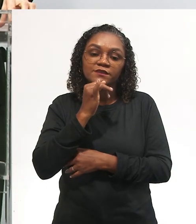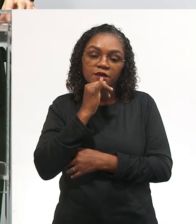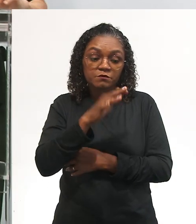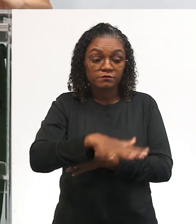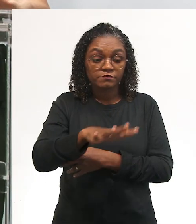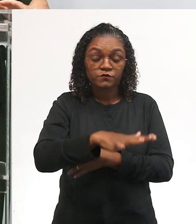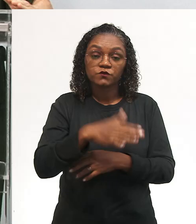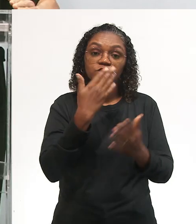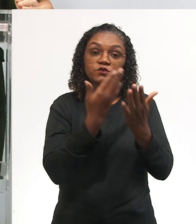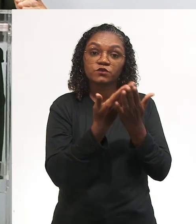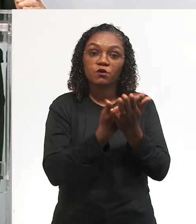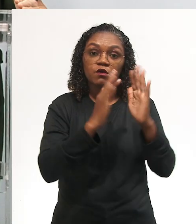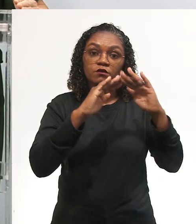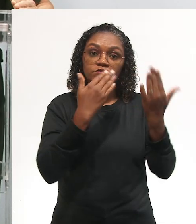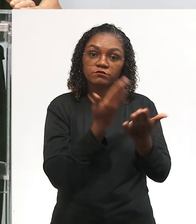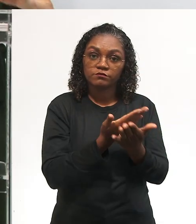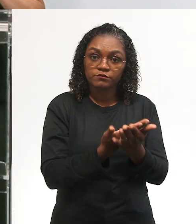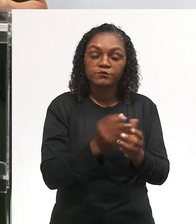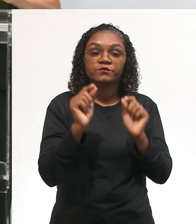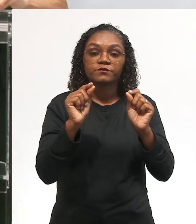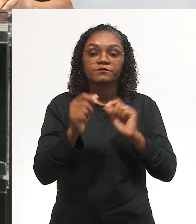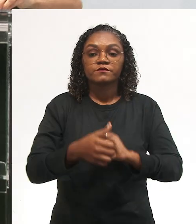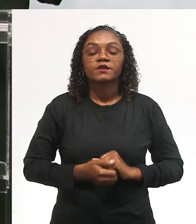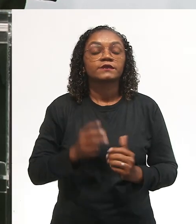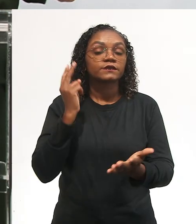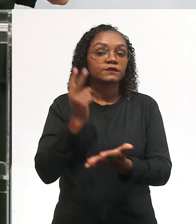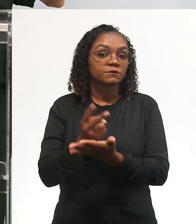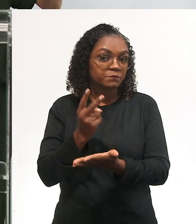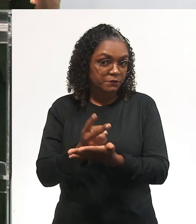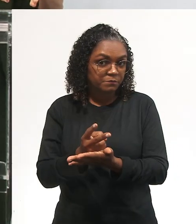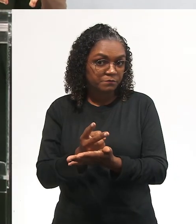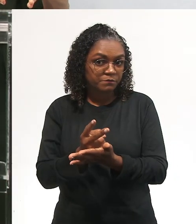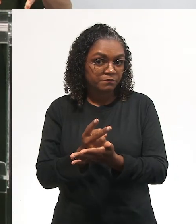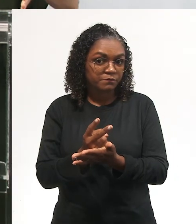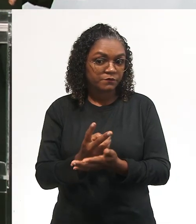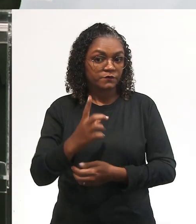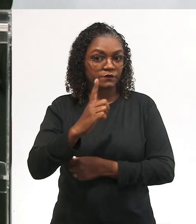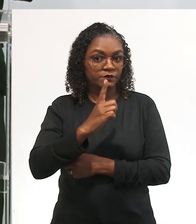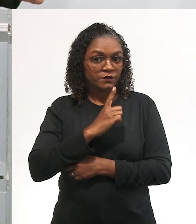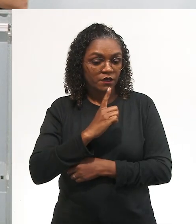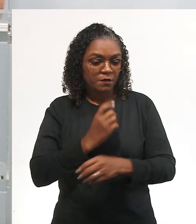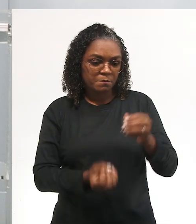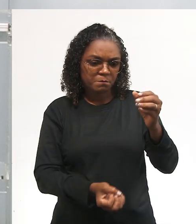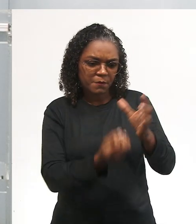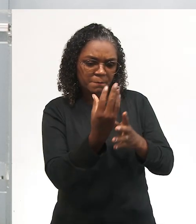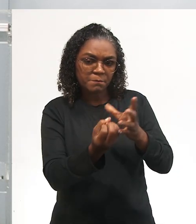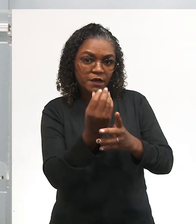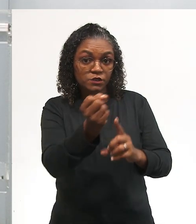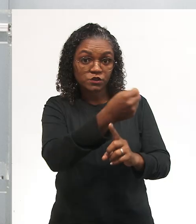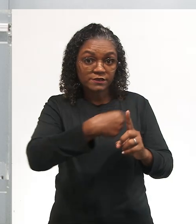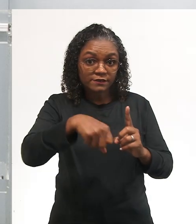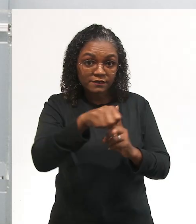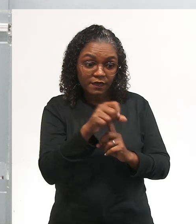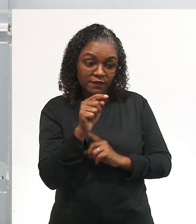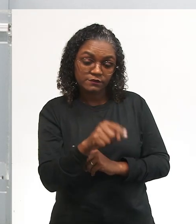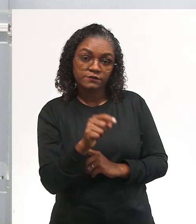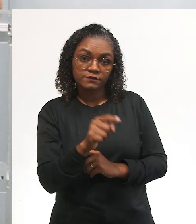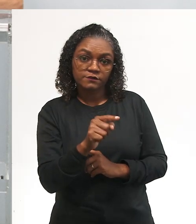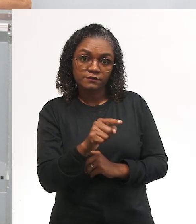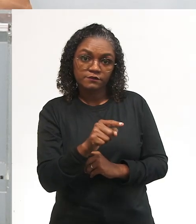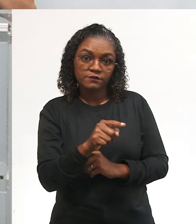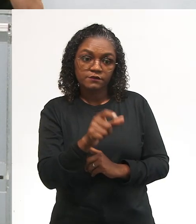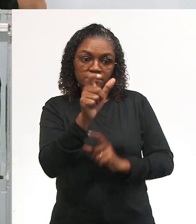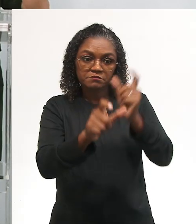princípio educativo no âmbito escolar. Então ele vai dizer assim, que tudo aquilo que existe de produzido na